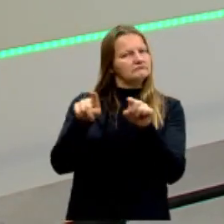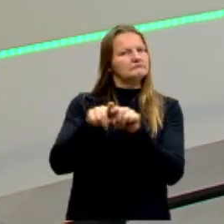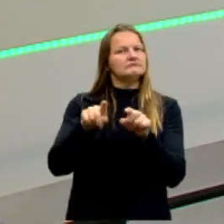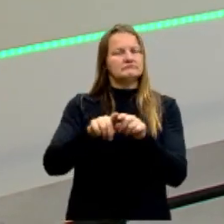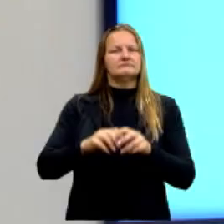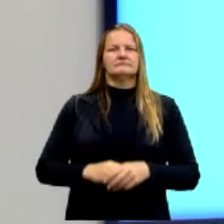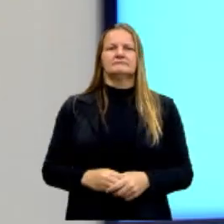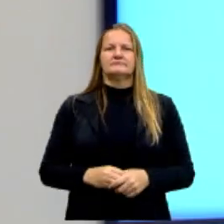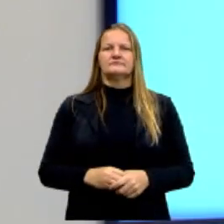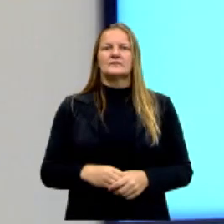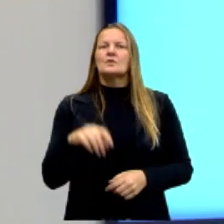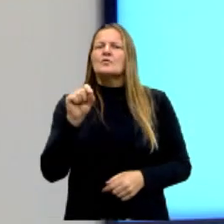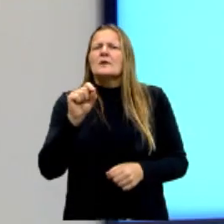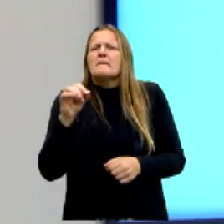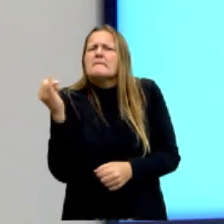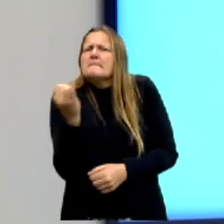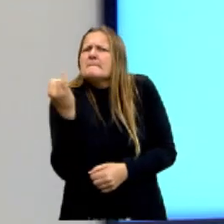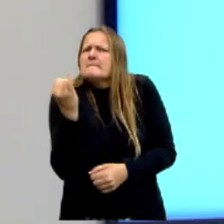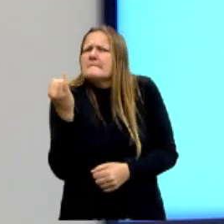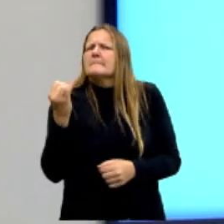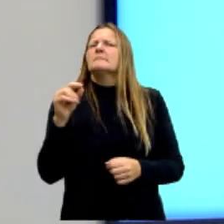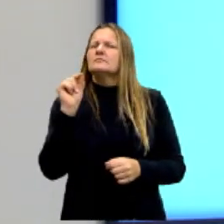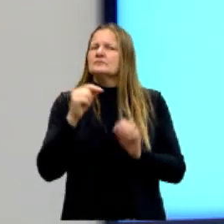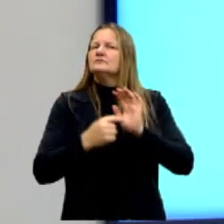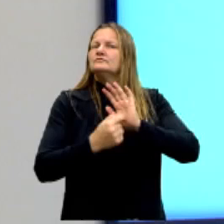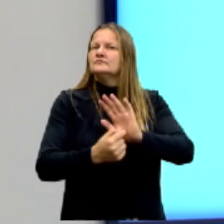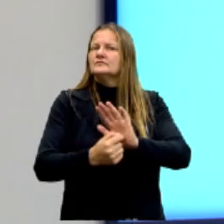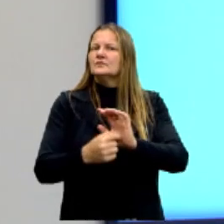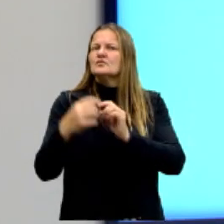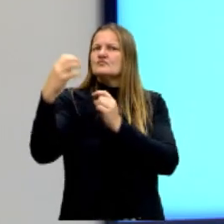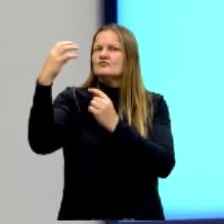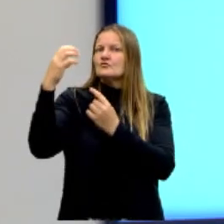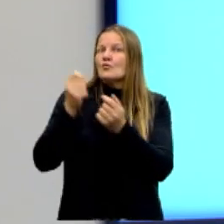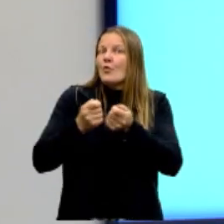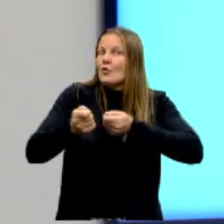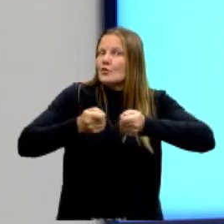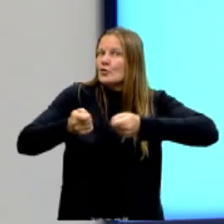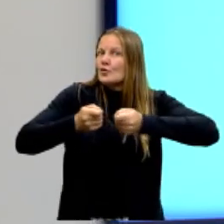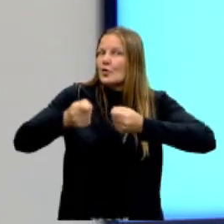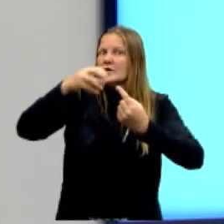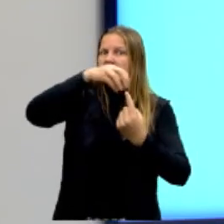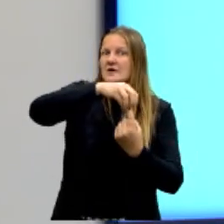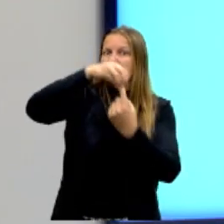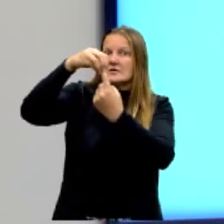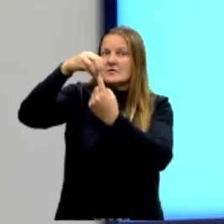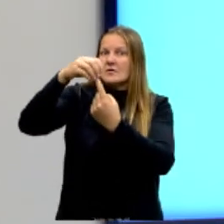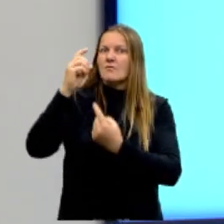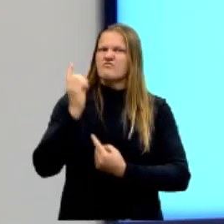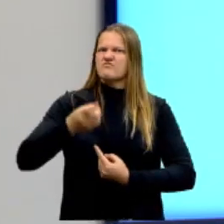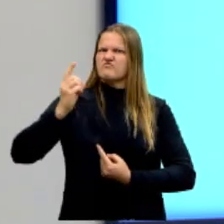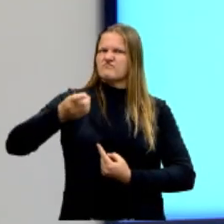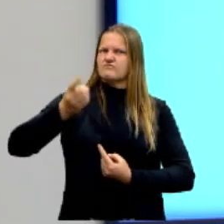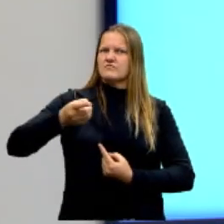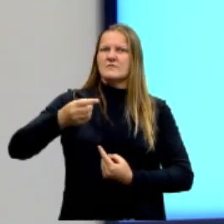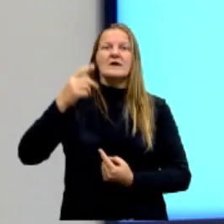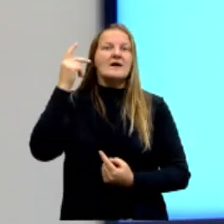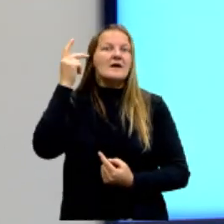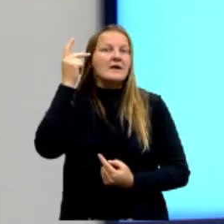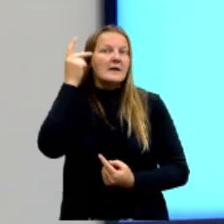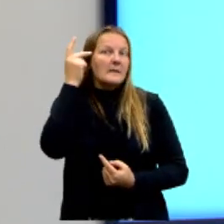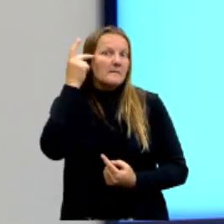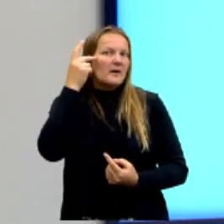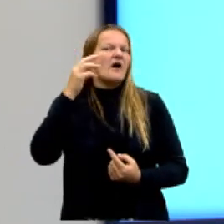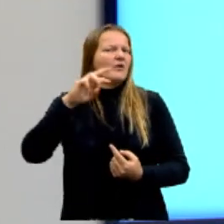o e principalmente isso é muito importante o domínio das oligarquias cafeeiras certo